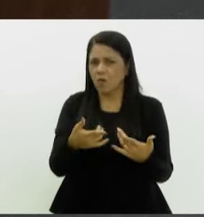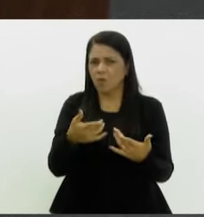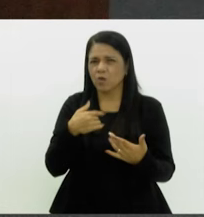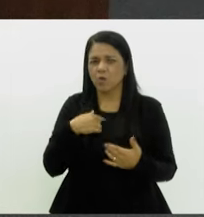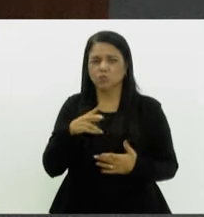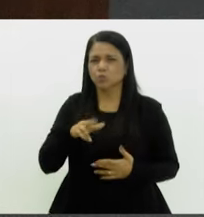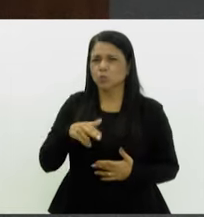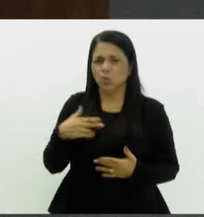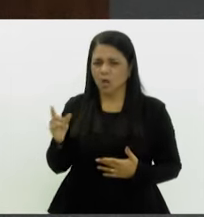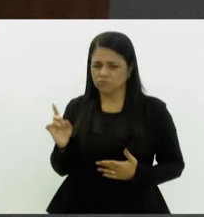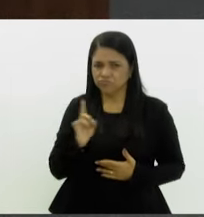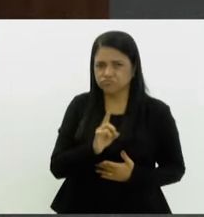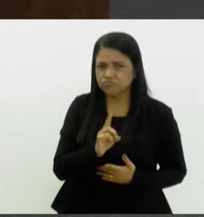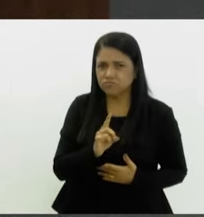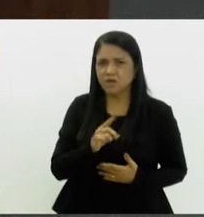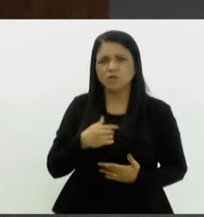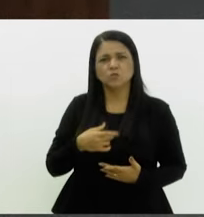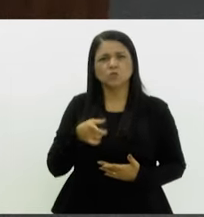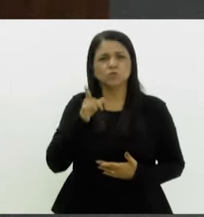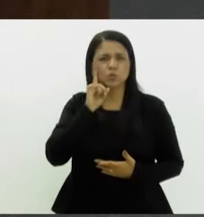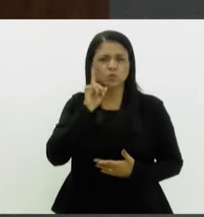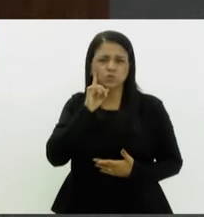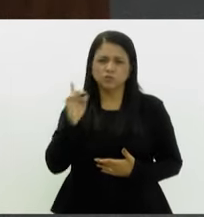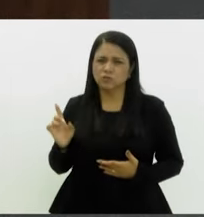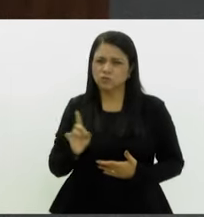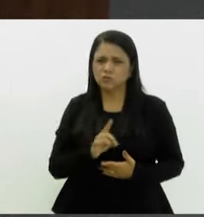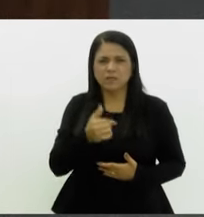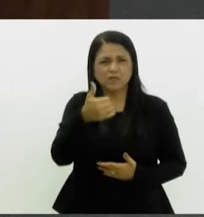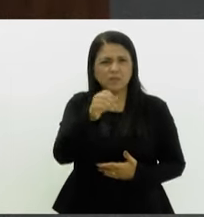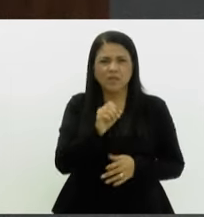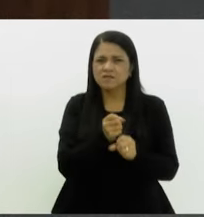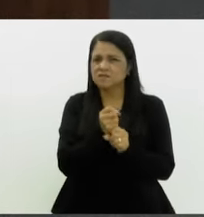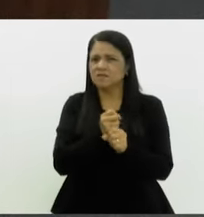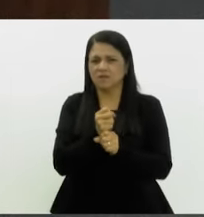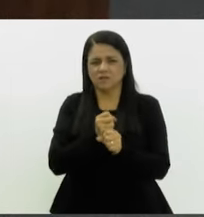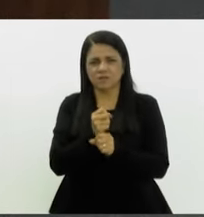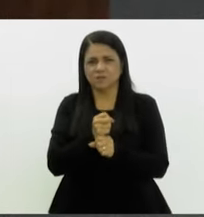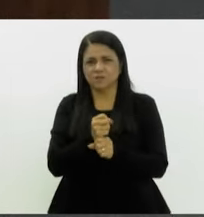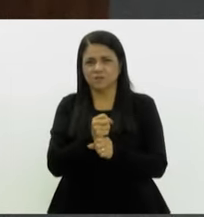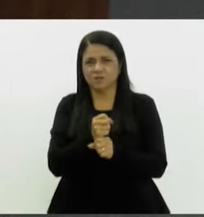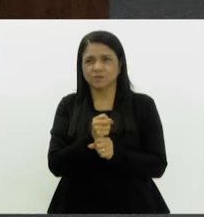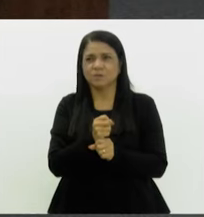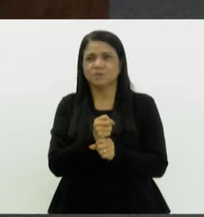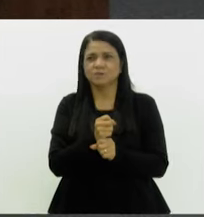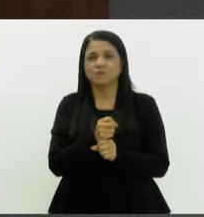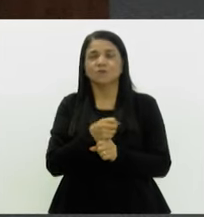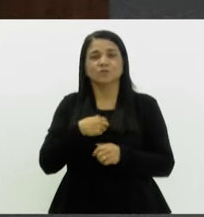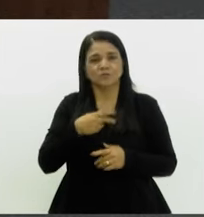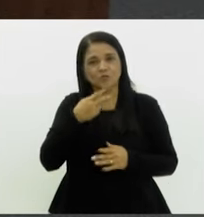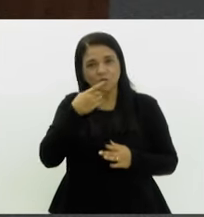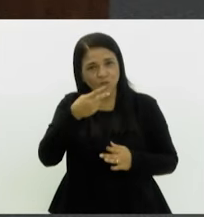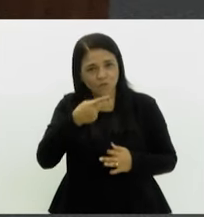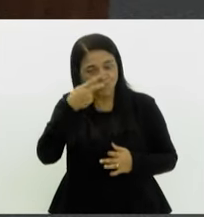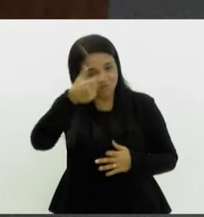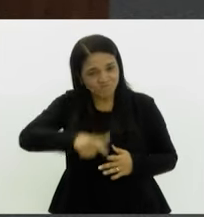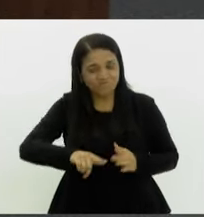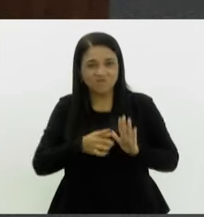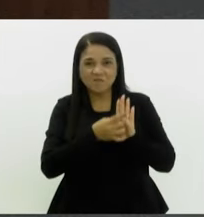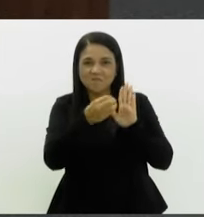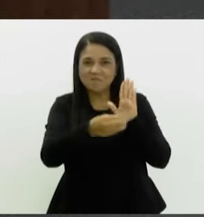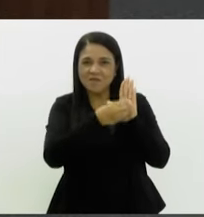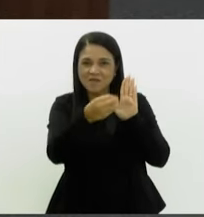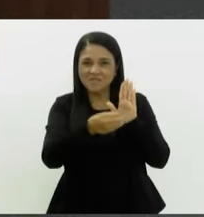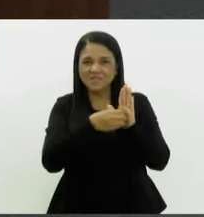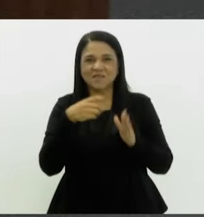que era mentira, naturalmente, estou todos os dias, há 10 anos que eu estou aqui nesse plenário todos os dias, mas mais uma vez eu estou dando aqui o parecer, porque o deputado que